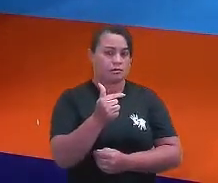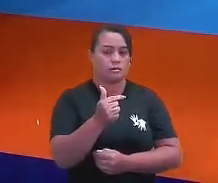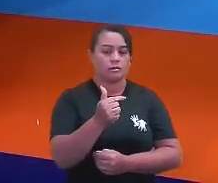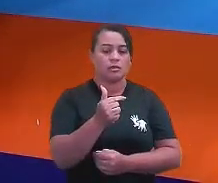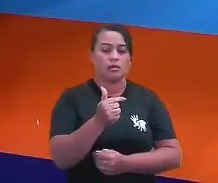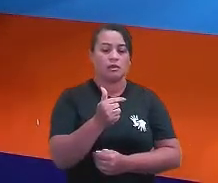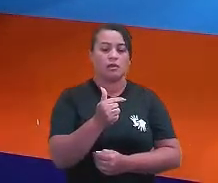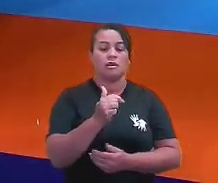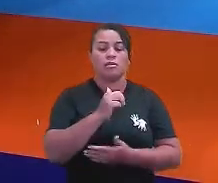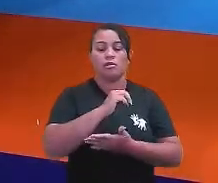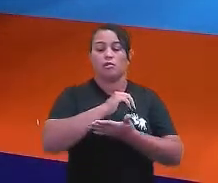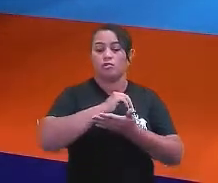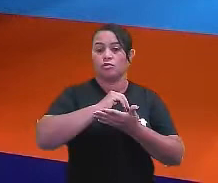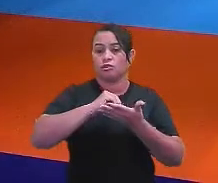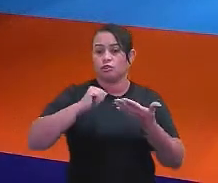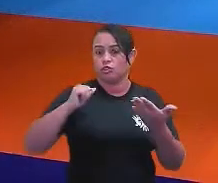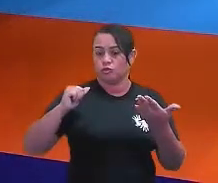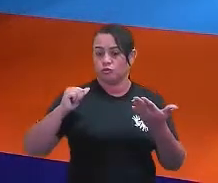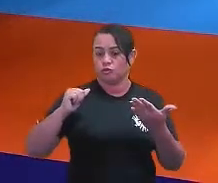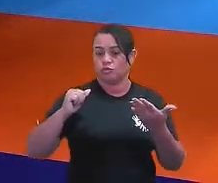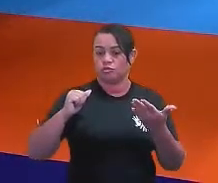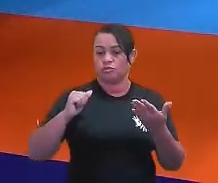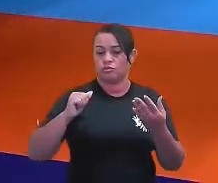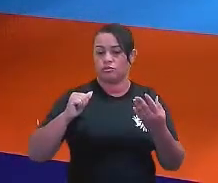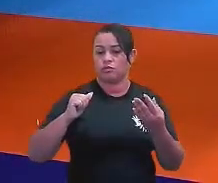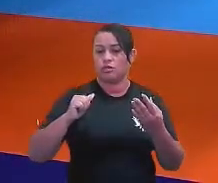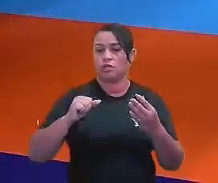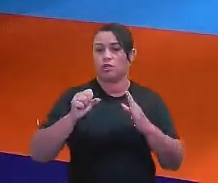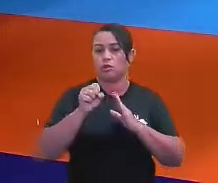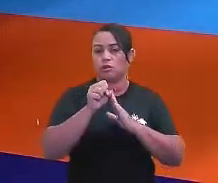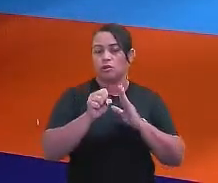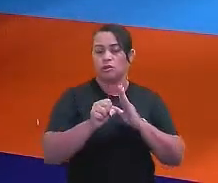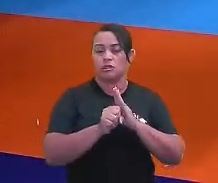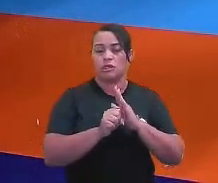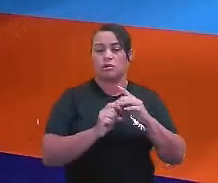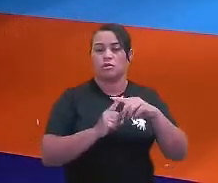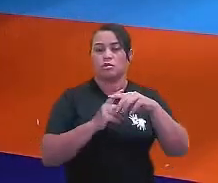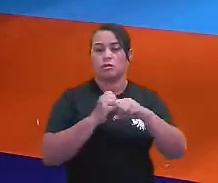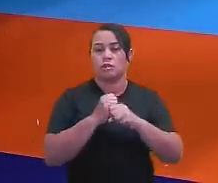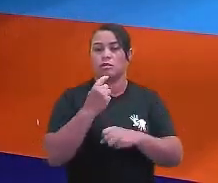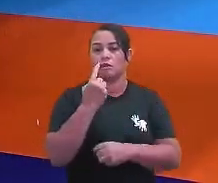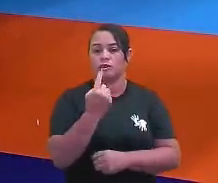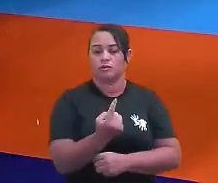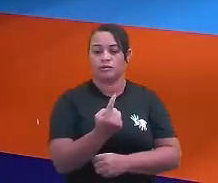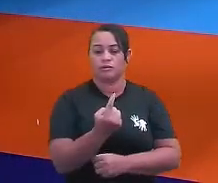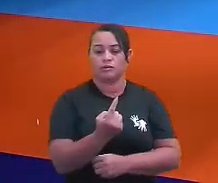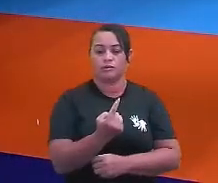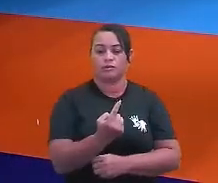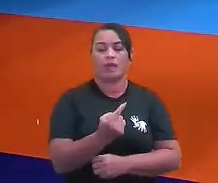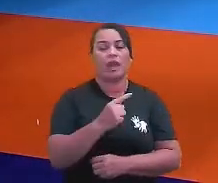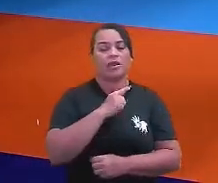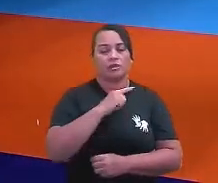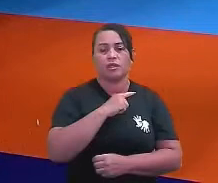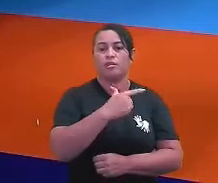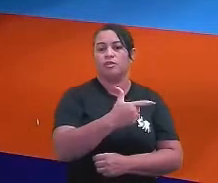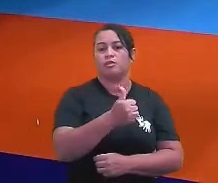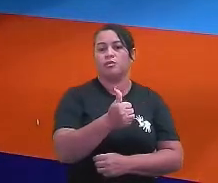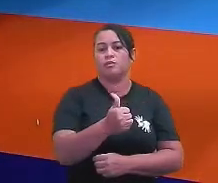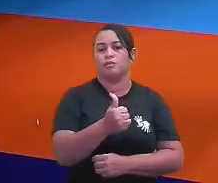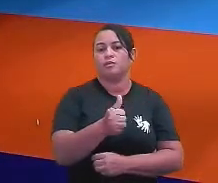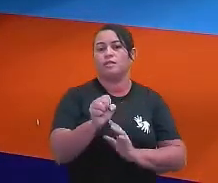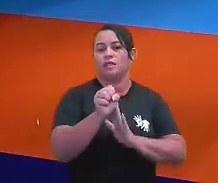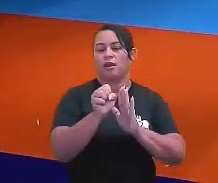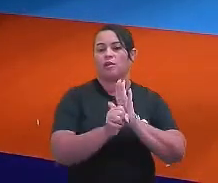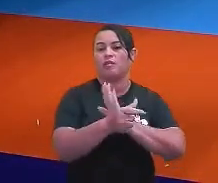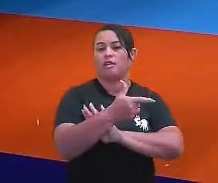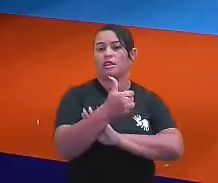2022, retiro os 2 algarismos finais e adiciono mais 1. Beleza? E aí eu tenho o século 21.